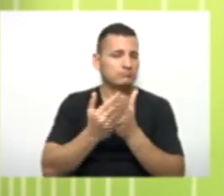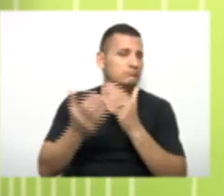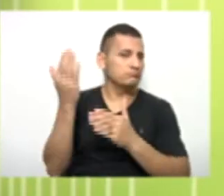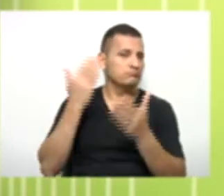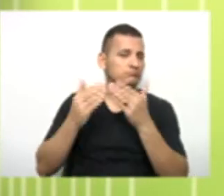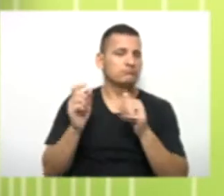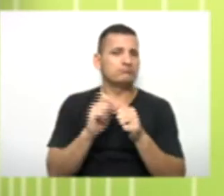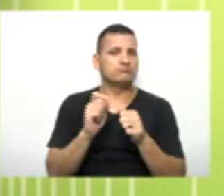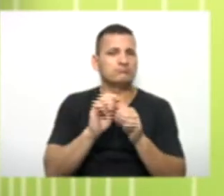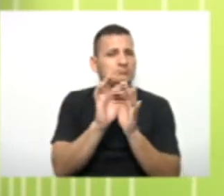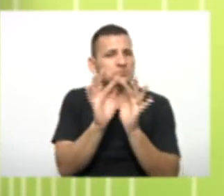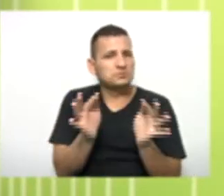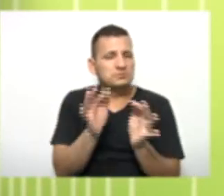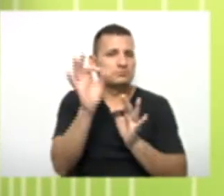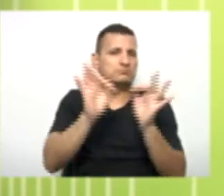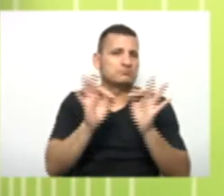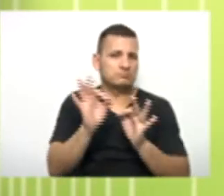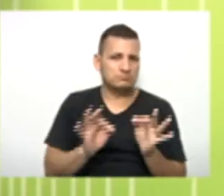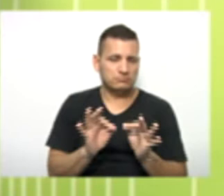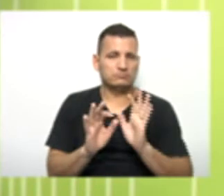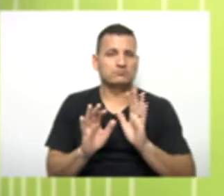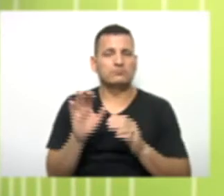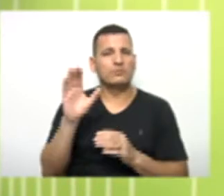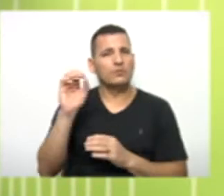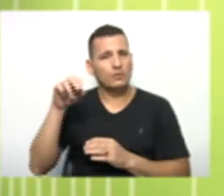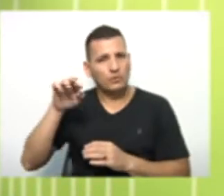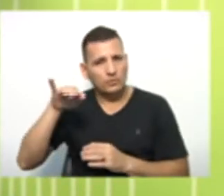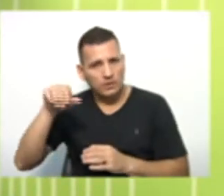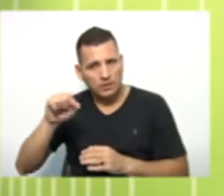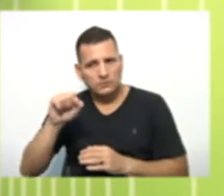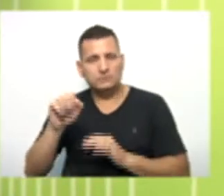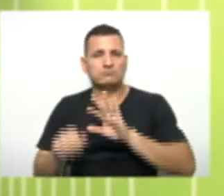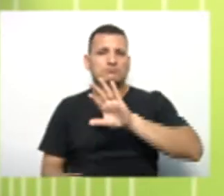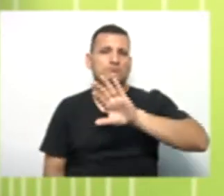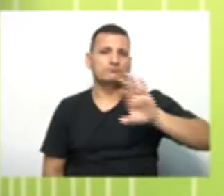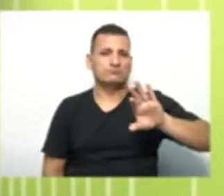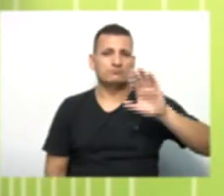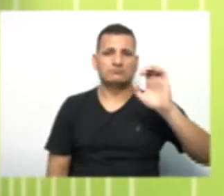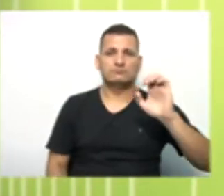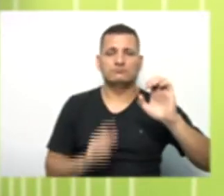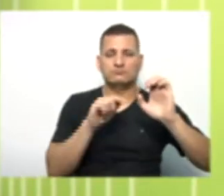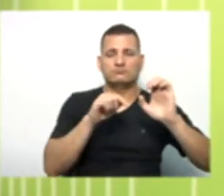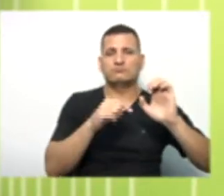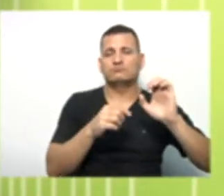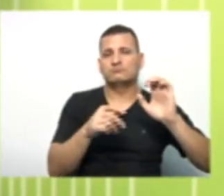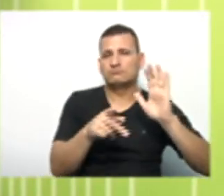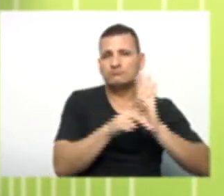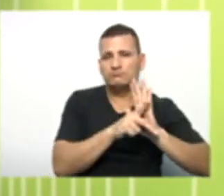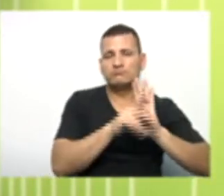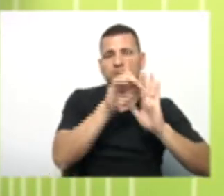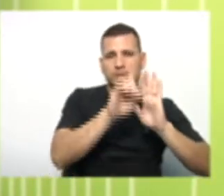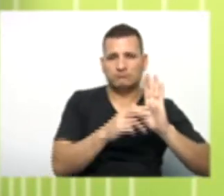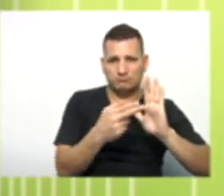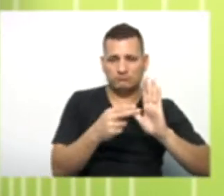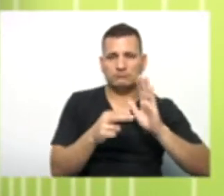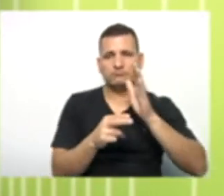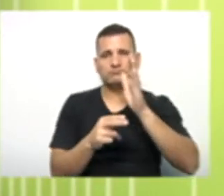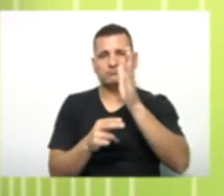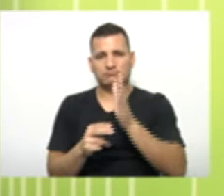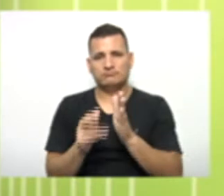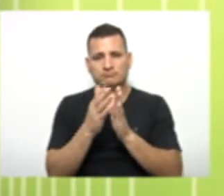organização. Pegamos as contas e organizamos. Do lado esquerdo, bens e direitos, e do lado direito